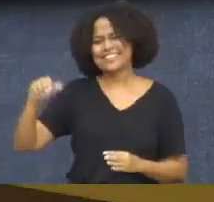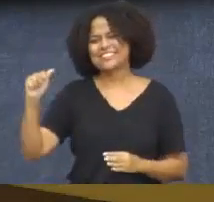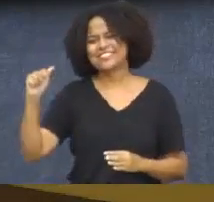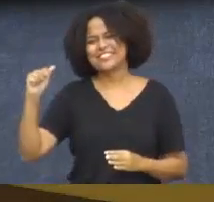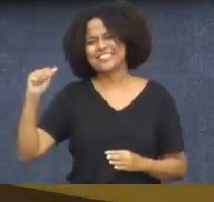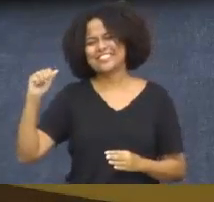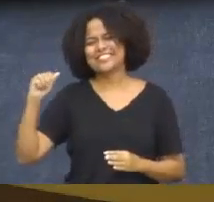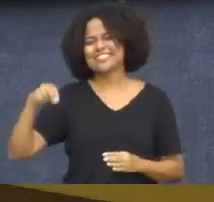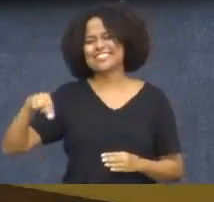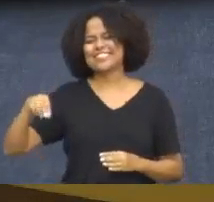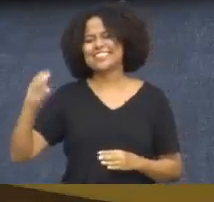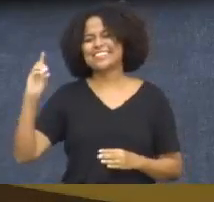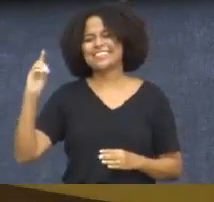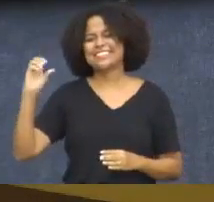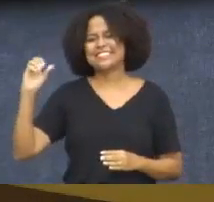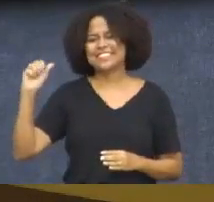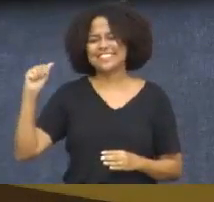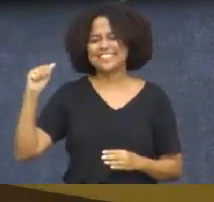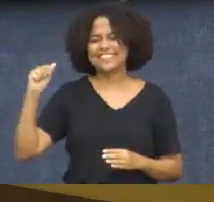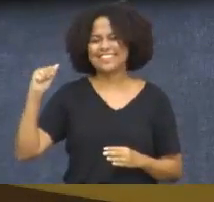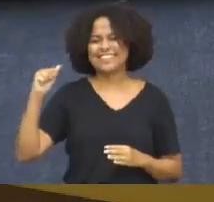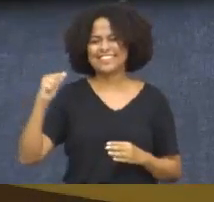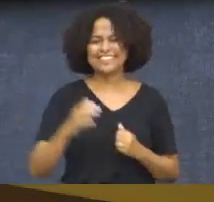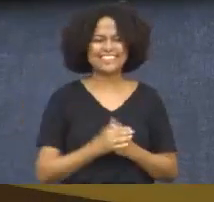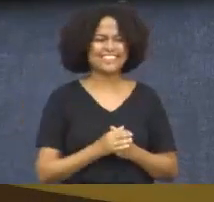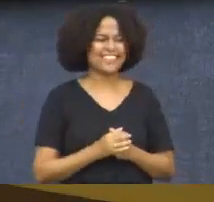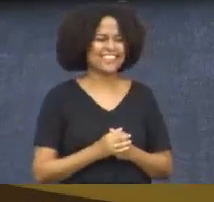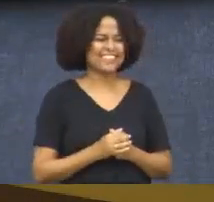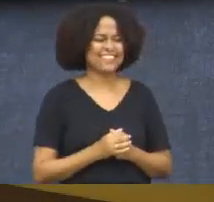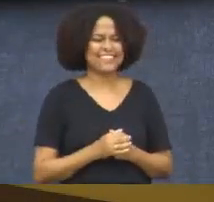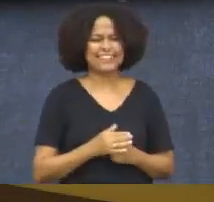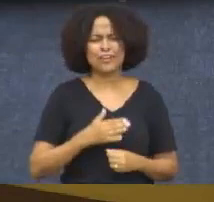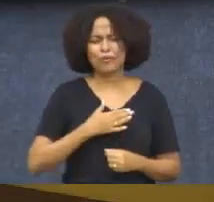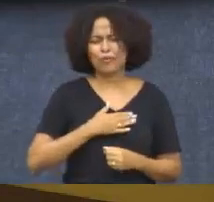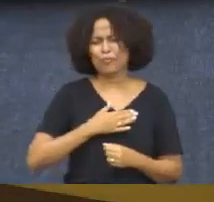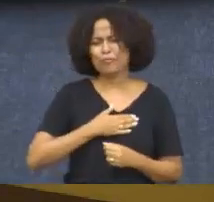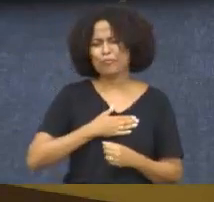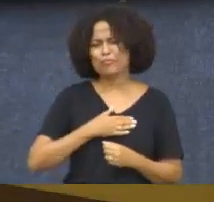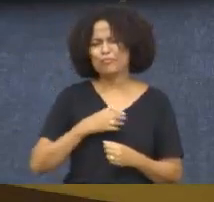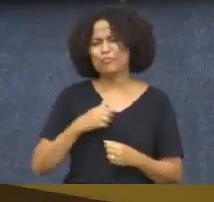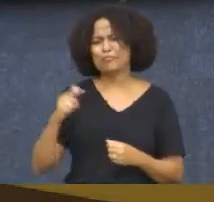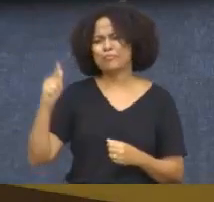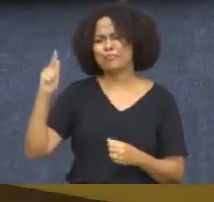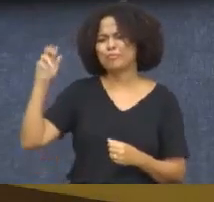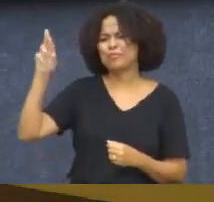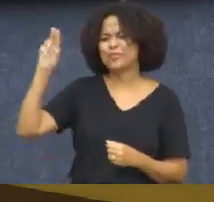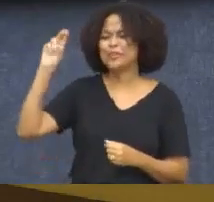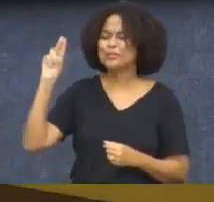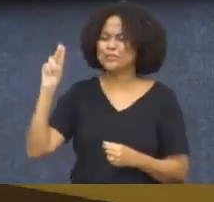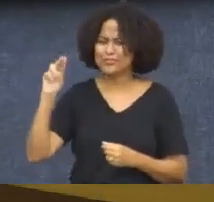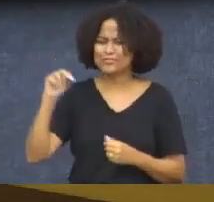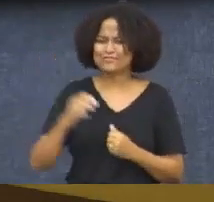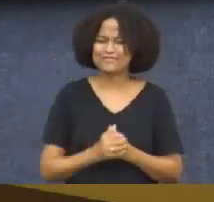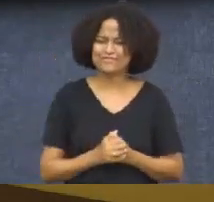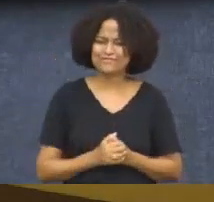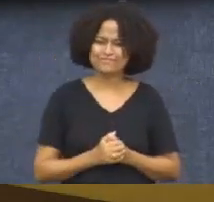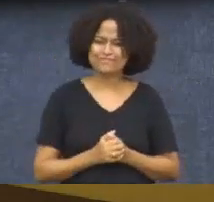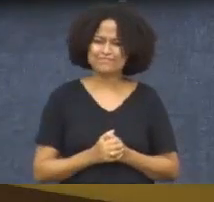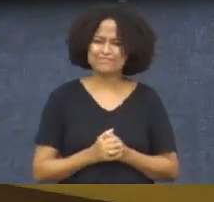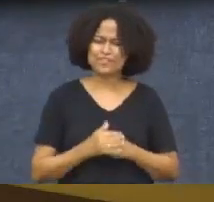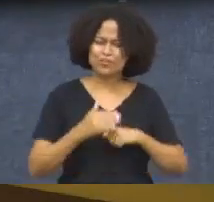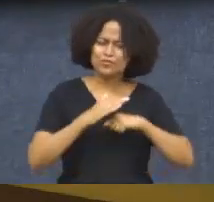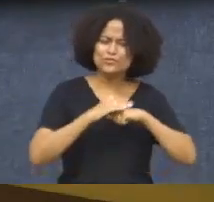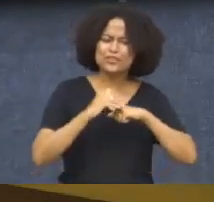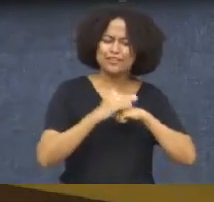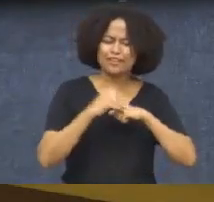chore. Eu não sei se ela fala isso para me elogiar ou para me xingar. É o Gru. Jamais. Ele sabe do nosso carinho. Ô,